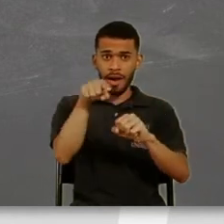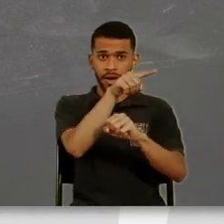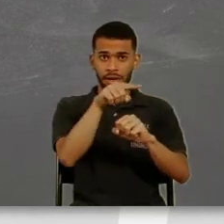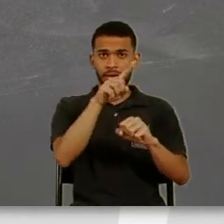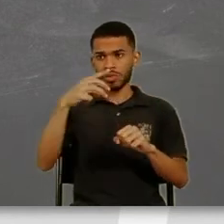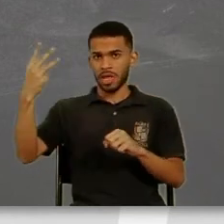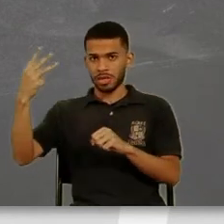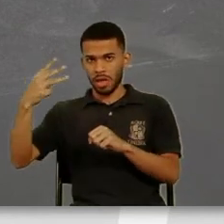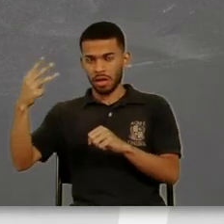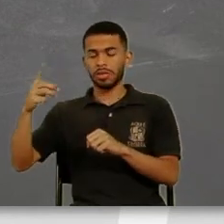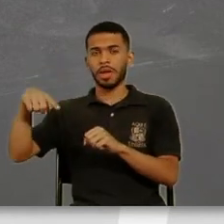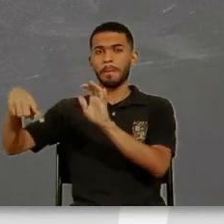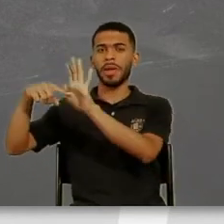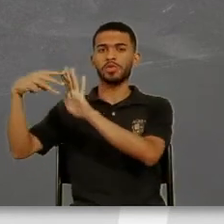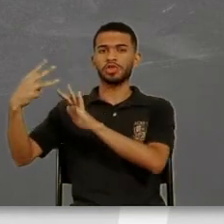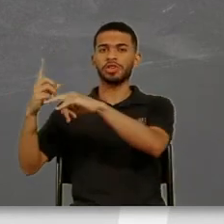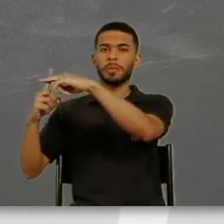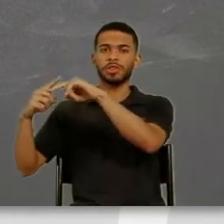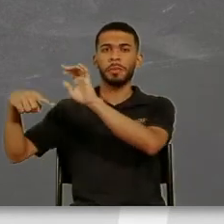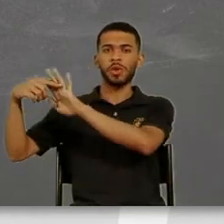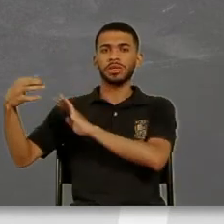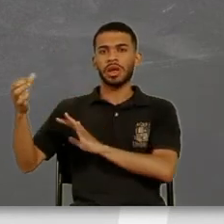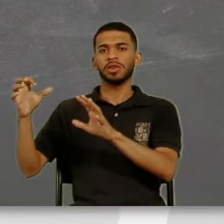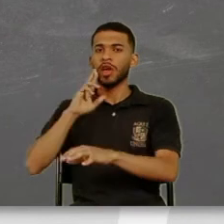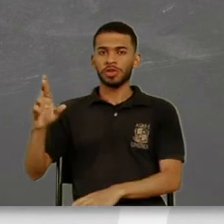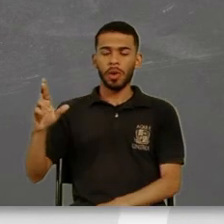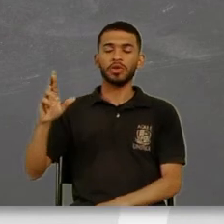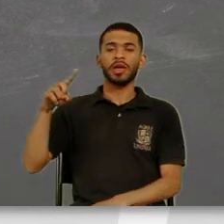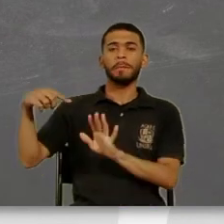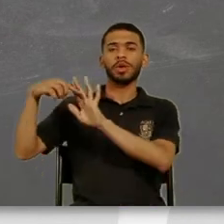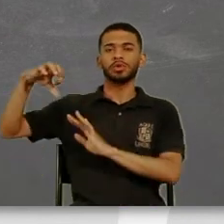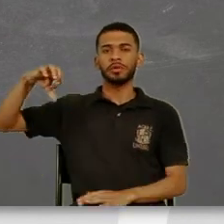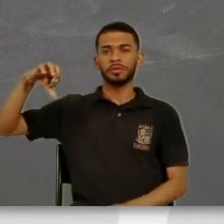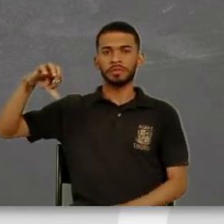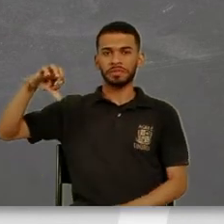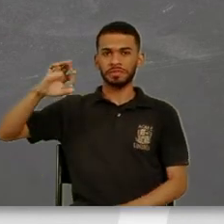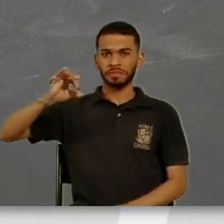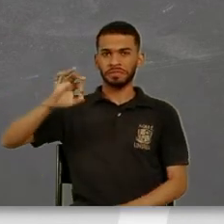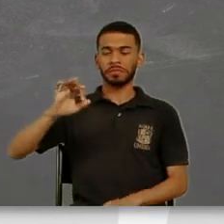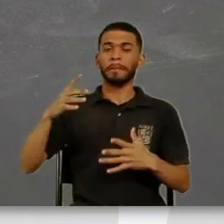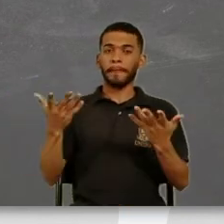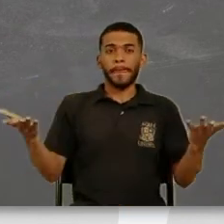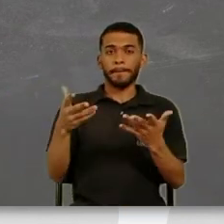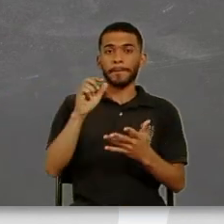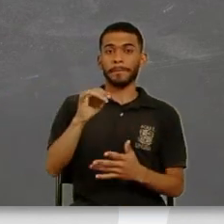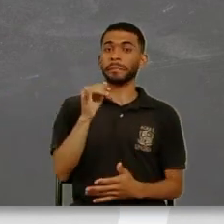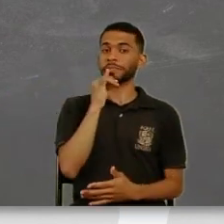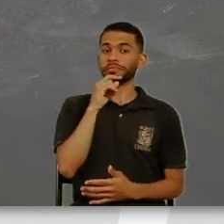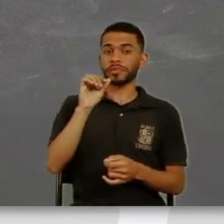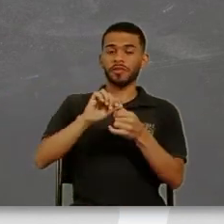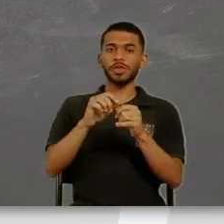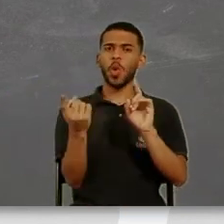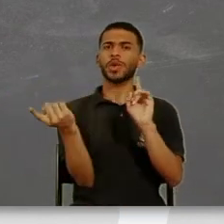terceiro termo, vai ficar menos 3 mais menos 6, que dá menos 9. Já agora, se eu fizer o